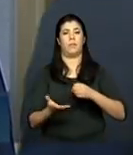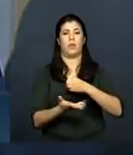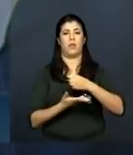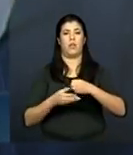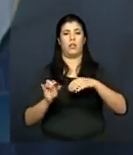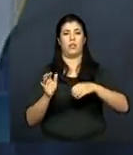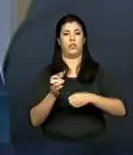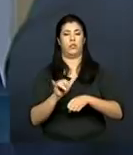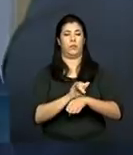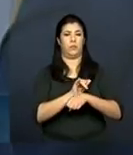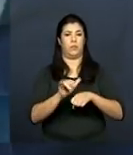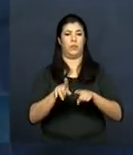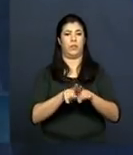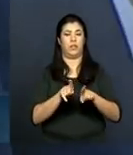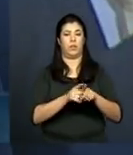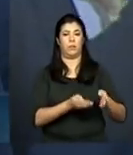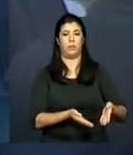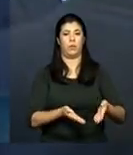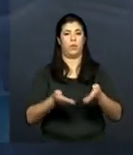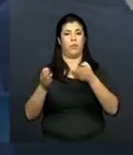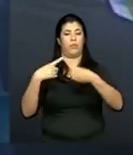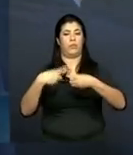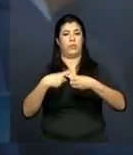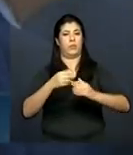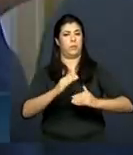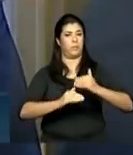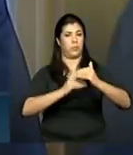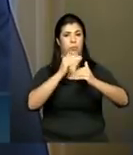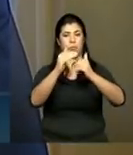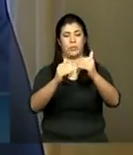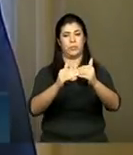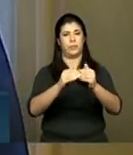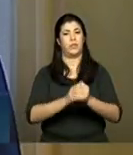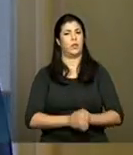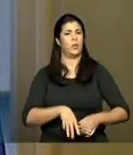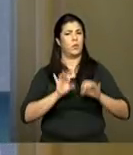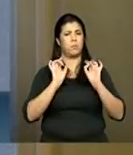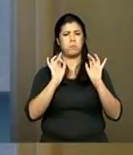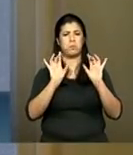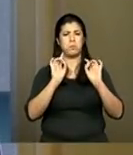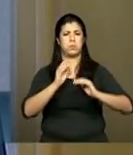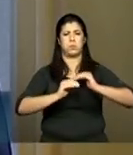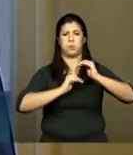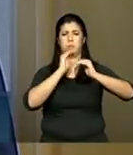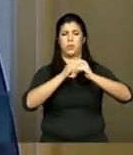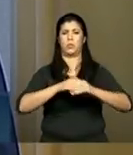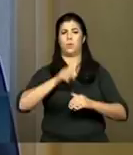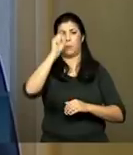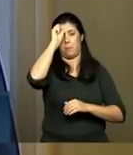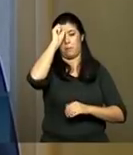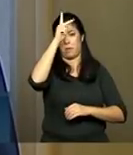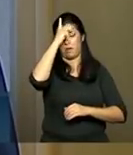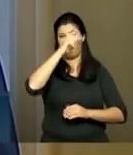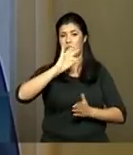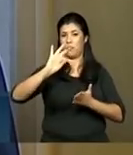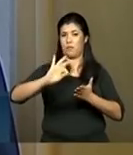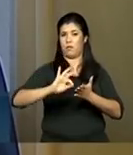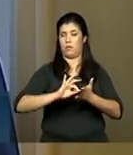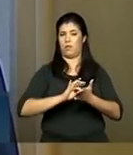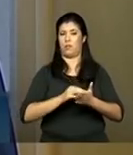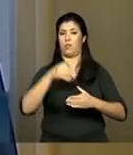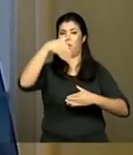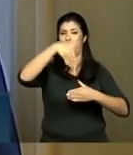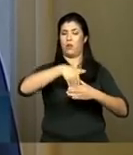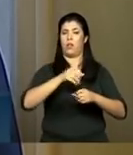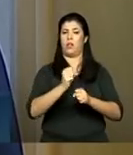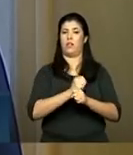e levou Sobral a um ciclo de desenvolvimento. O excelente desempenho como prefeito o credenciou à reeleição no ano de